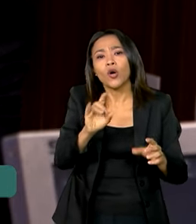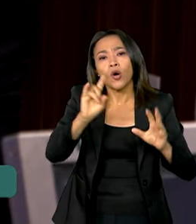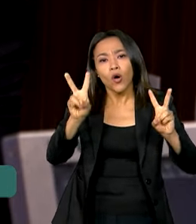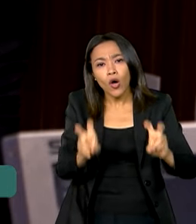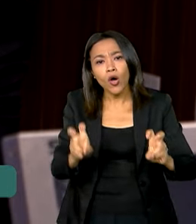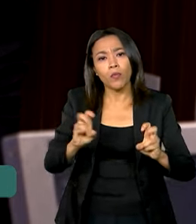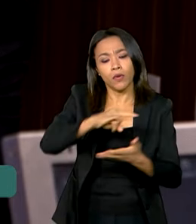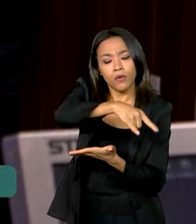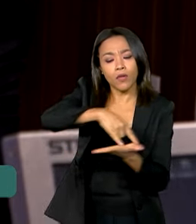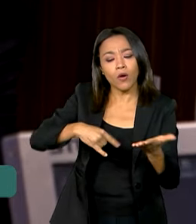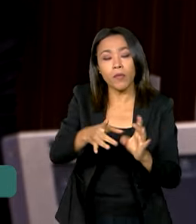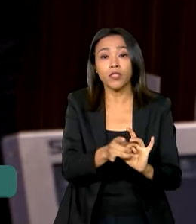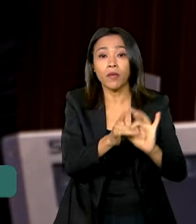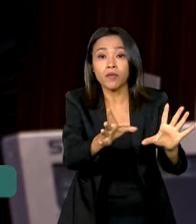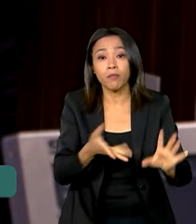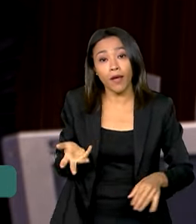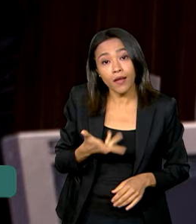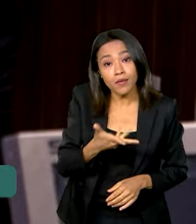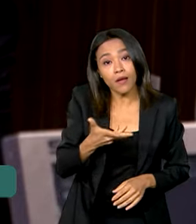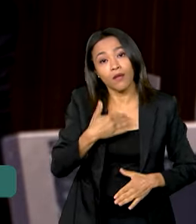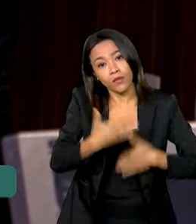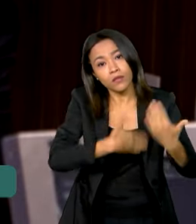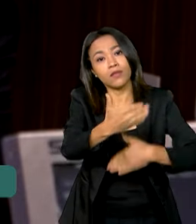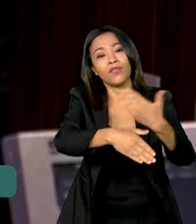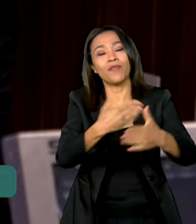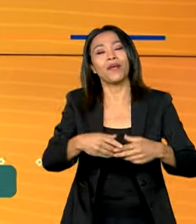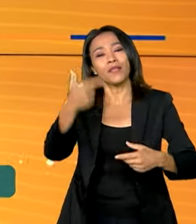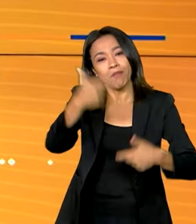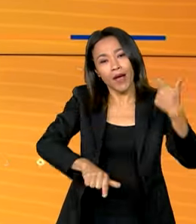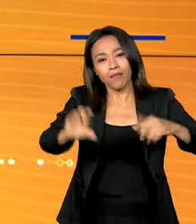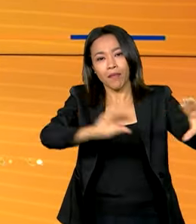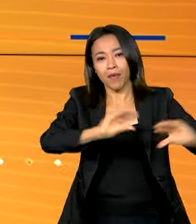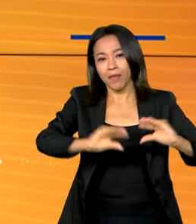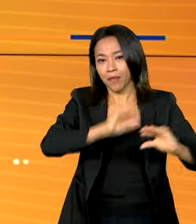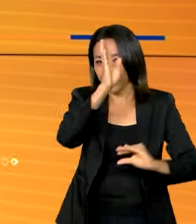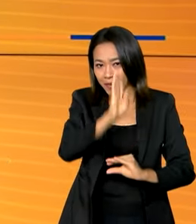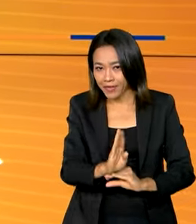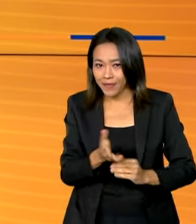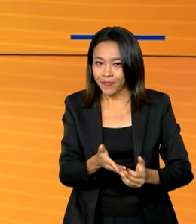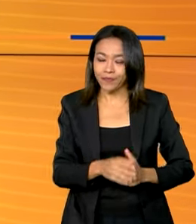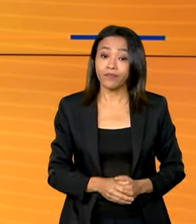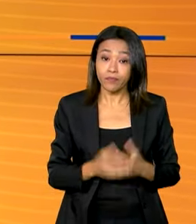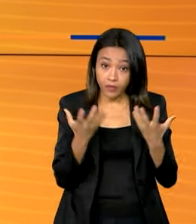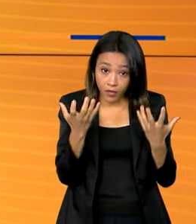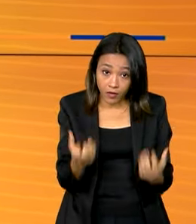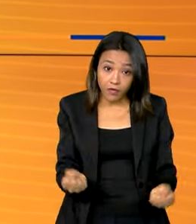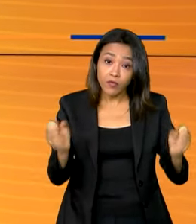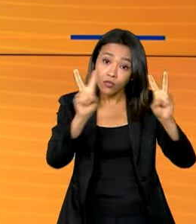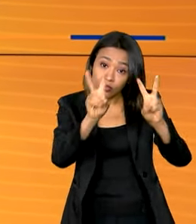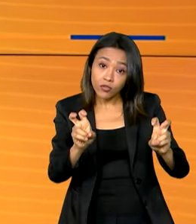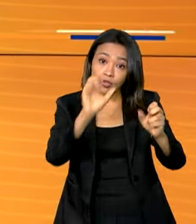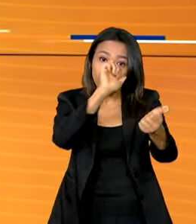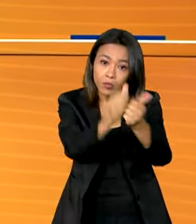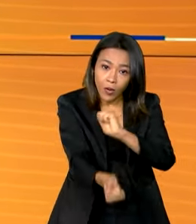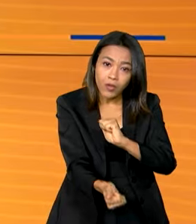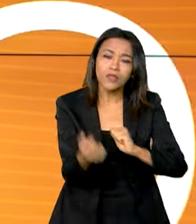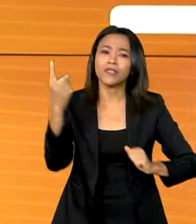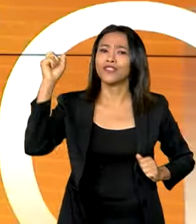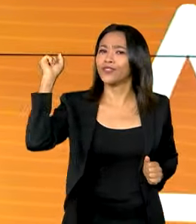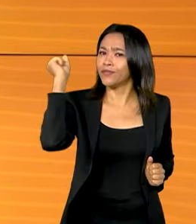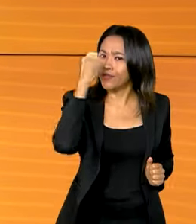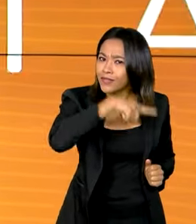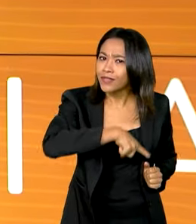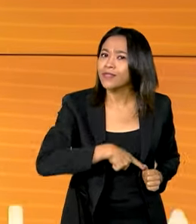a gente possa acelerar o crescimento e os investimentos no Brasil vamos falar agora de esporte é difícil encontrar um